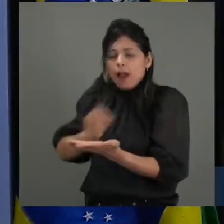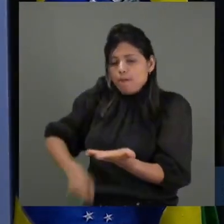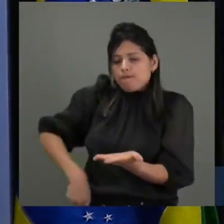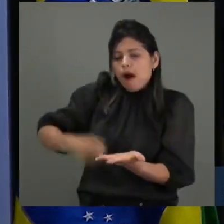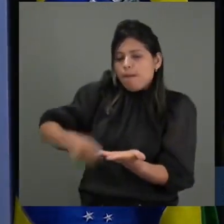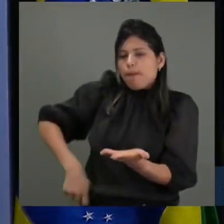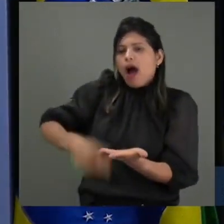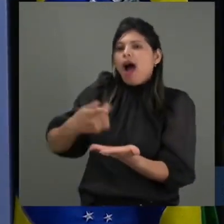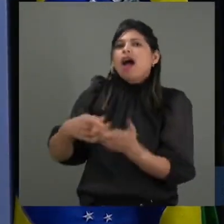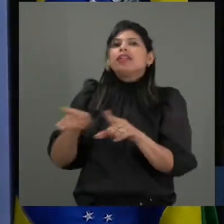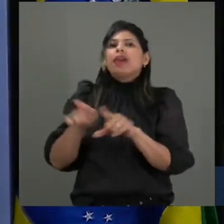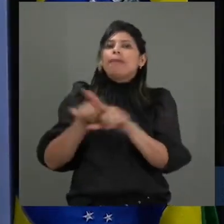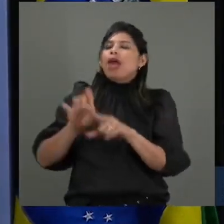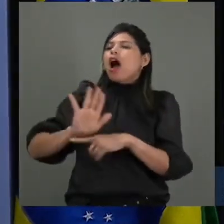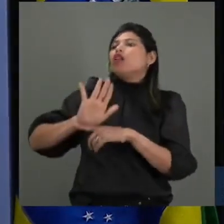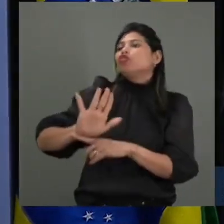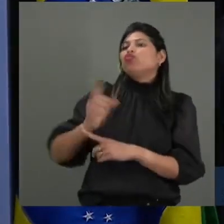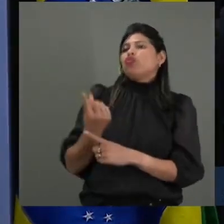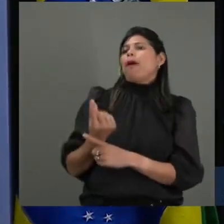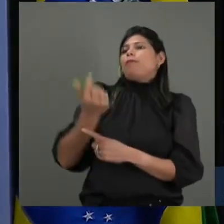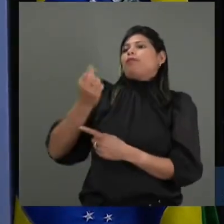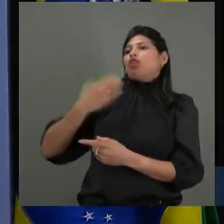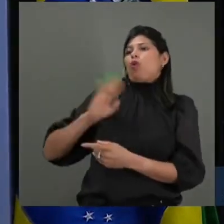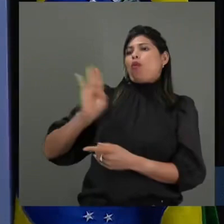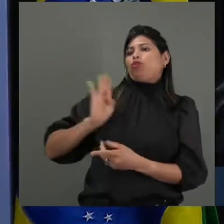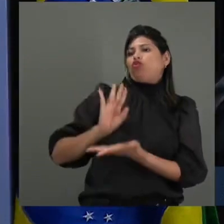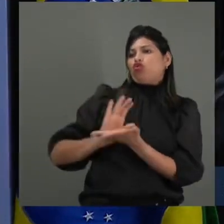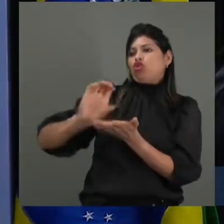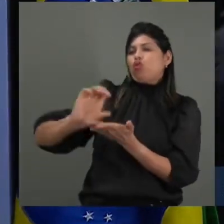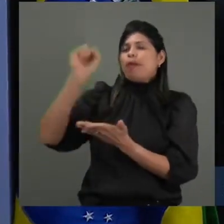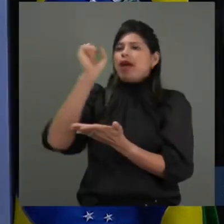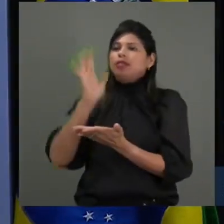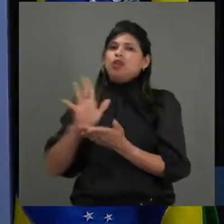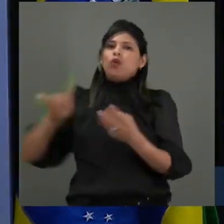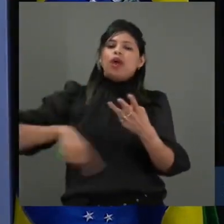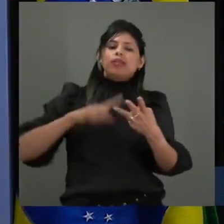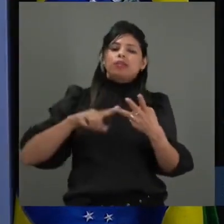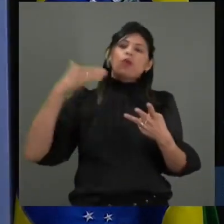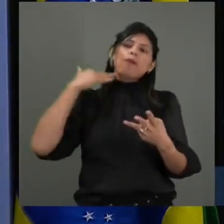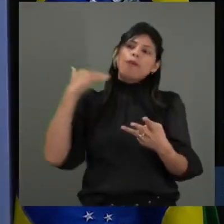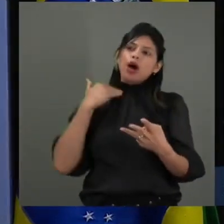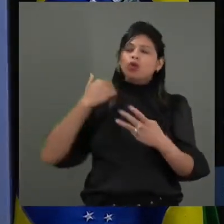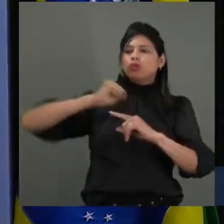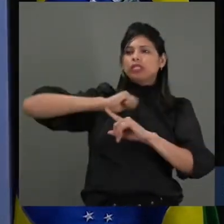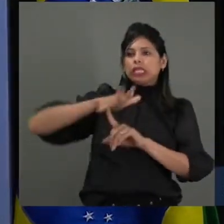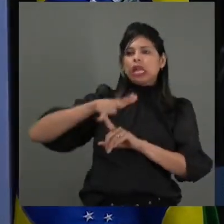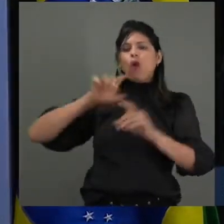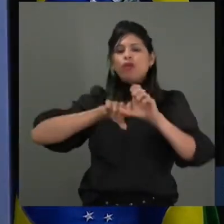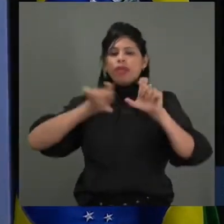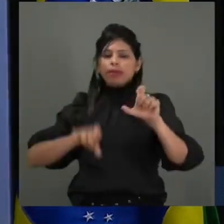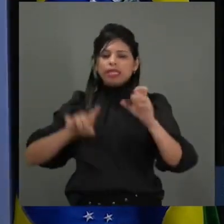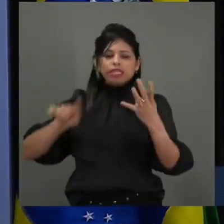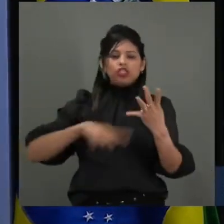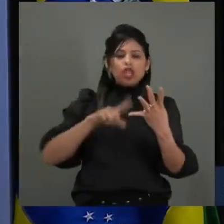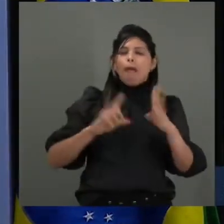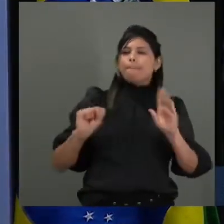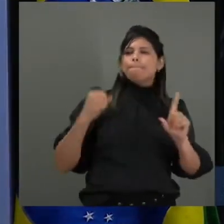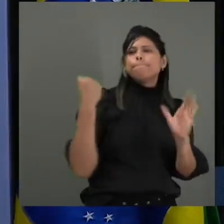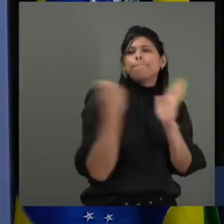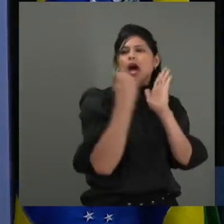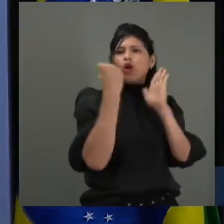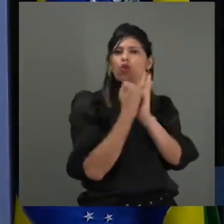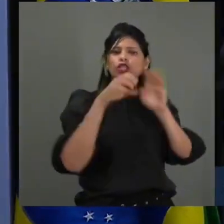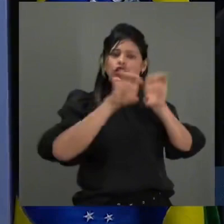lucro, Auxílio Brasil triplicado, Banco Central independente, juros mais baixos da história, marcos legais estruturantes,